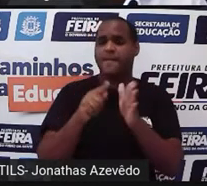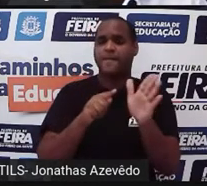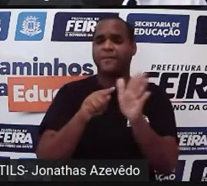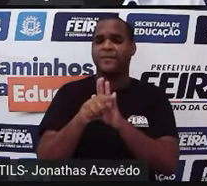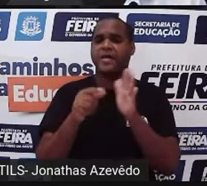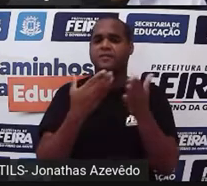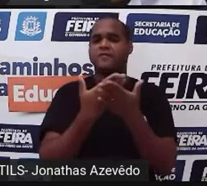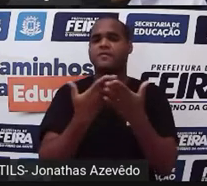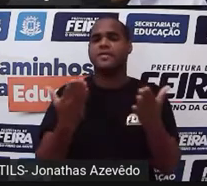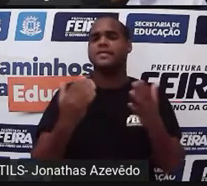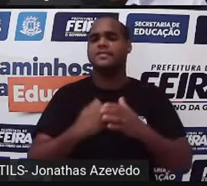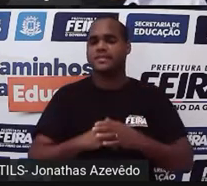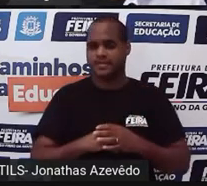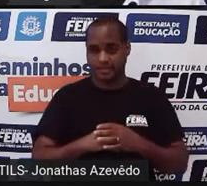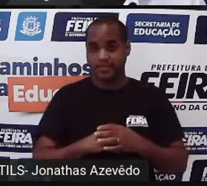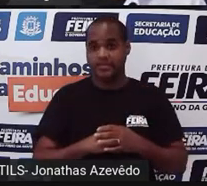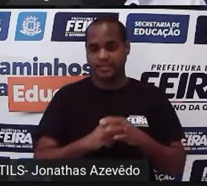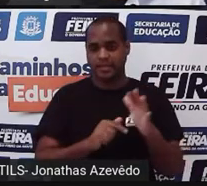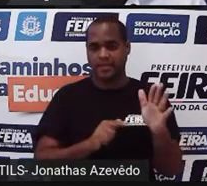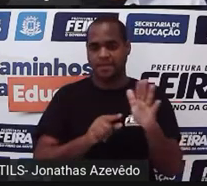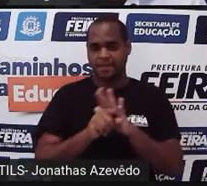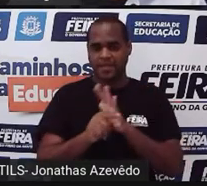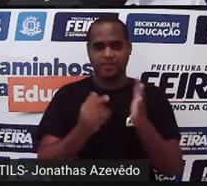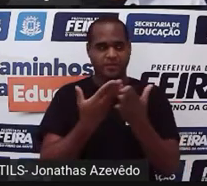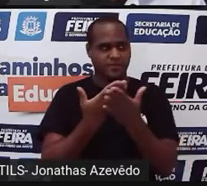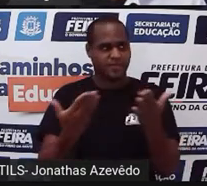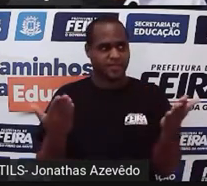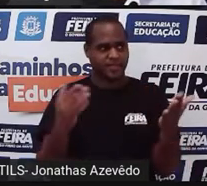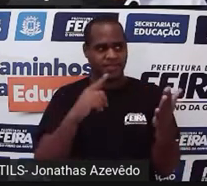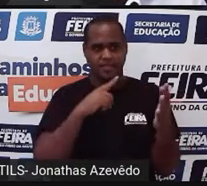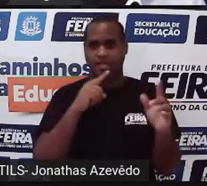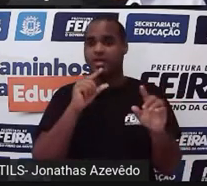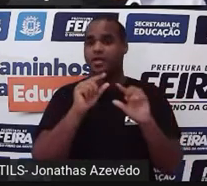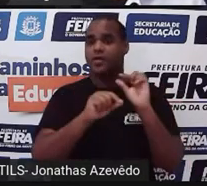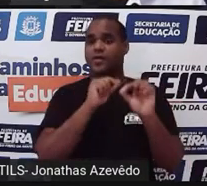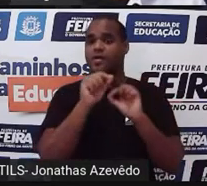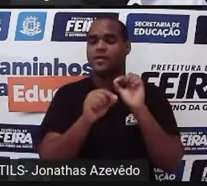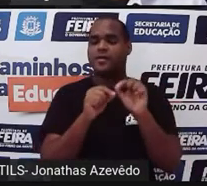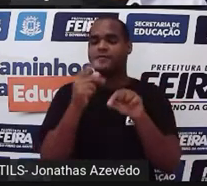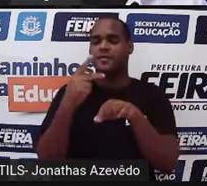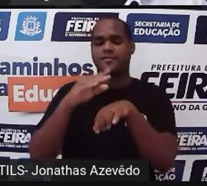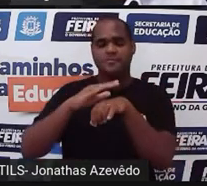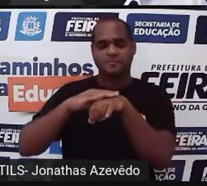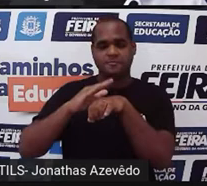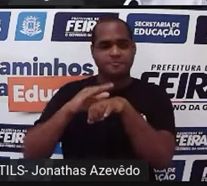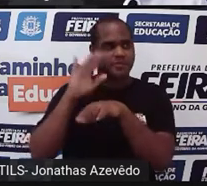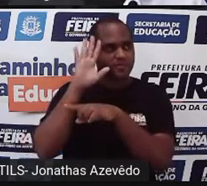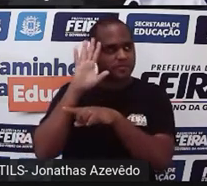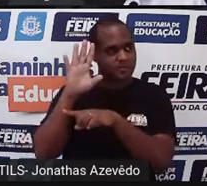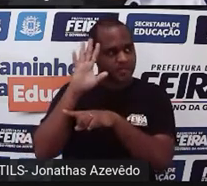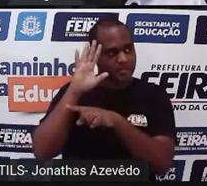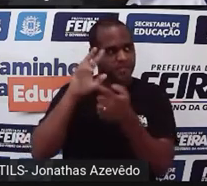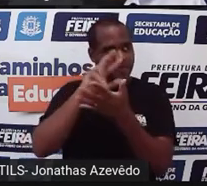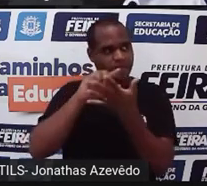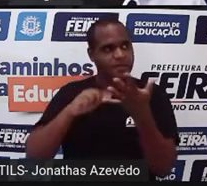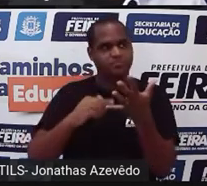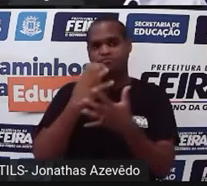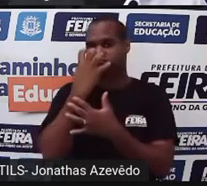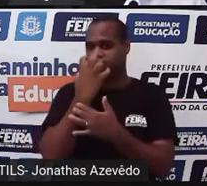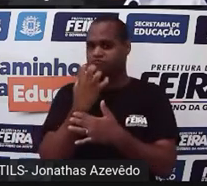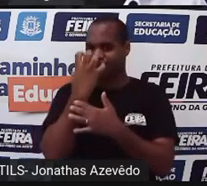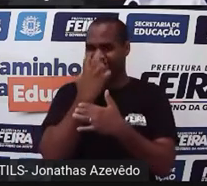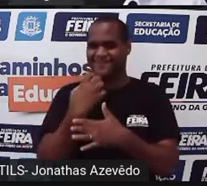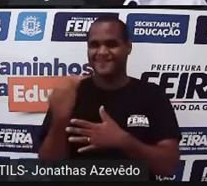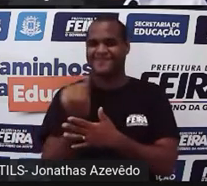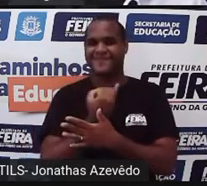perguntinha para você. E essa perguntinha você vai ter que pensar com muita sinceridade,